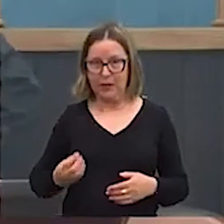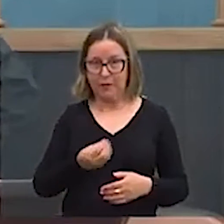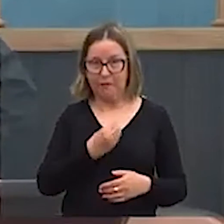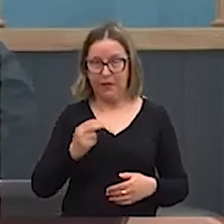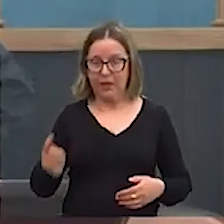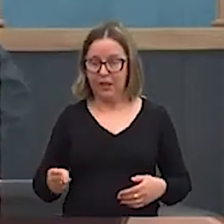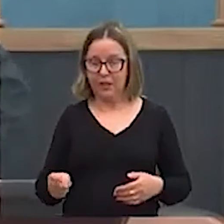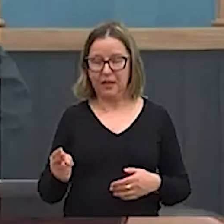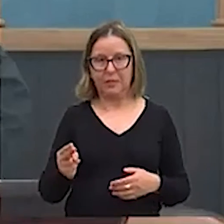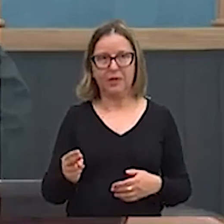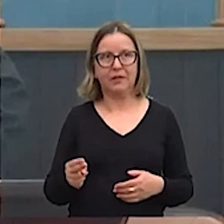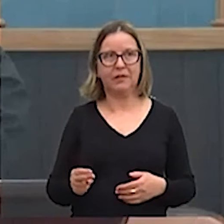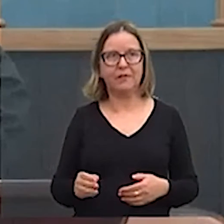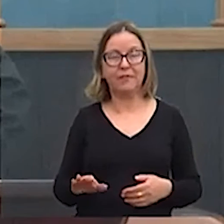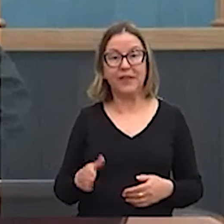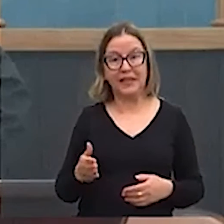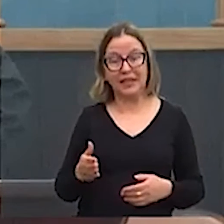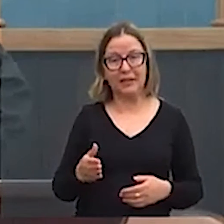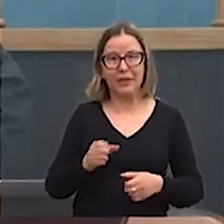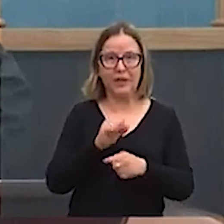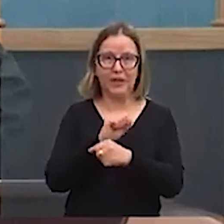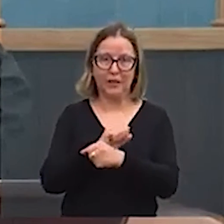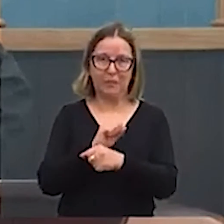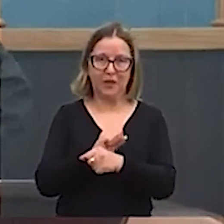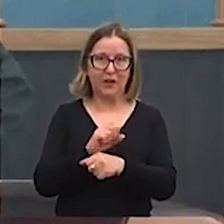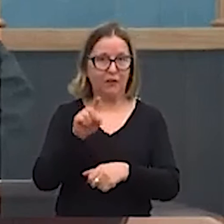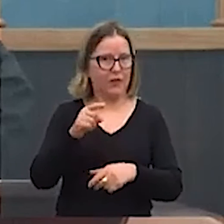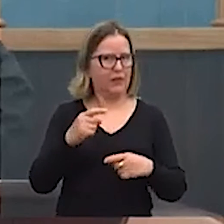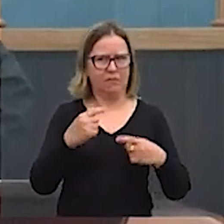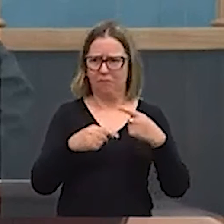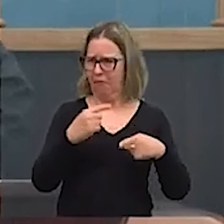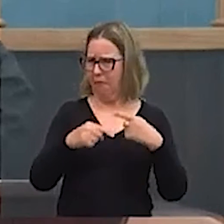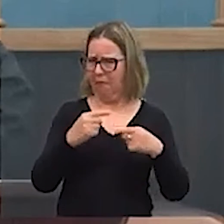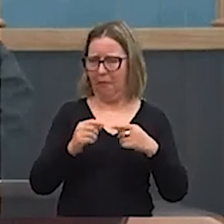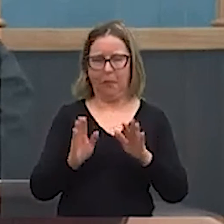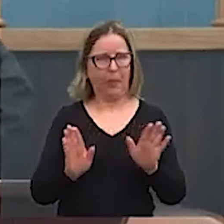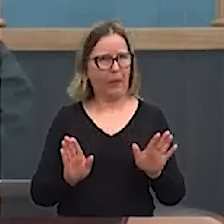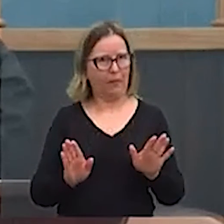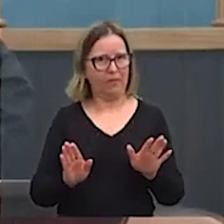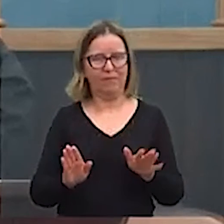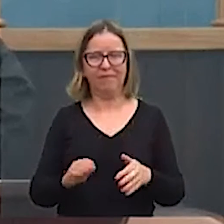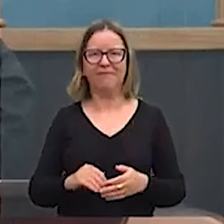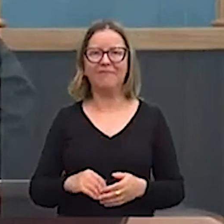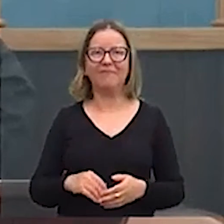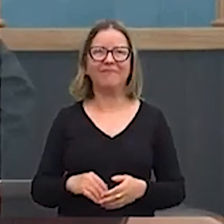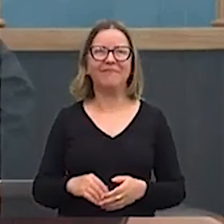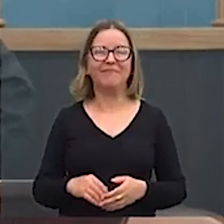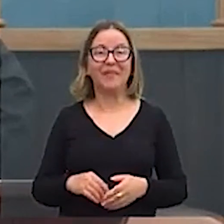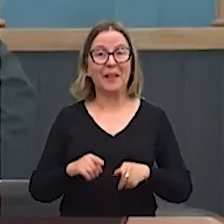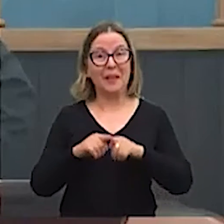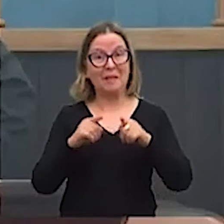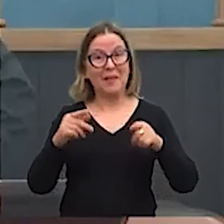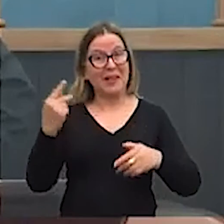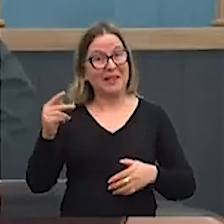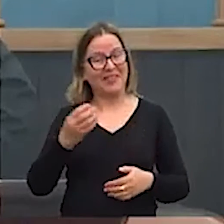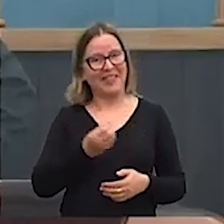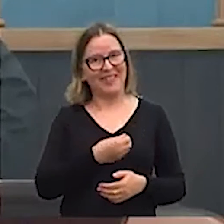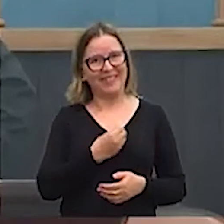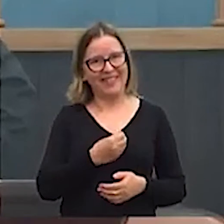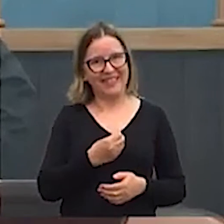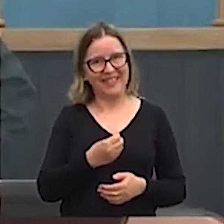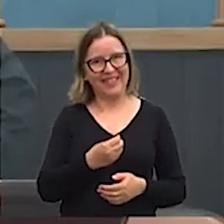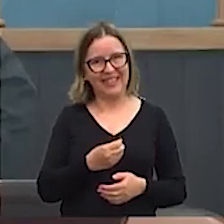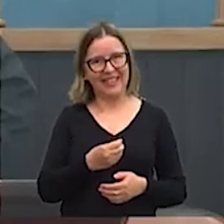espero que você não fique discutindo este assunto, mas que a sua vida,